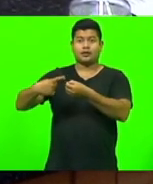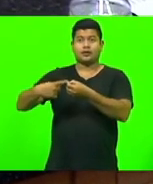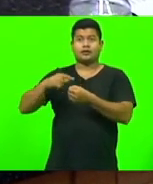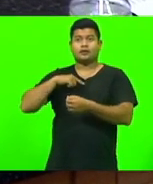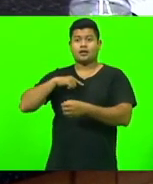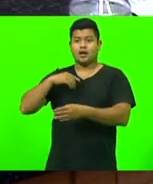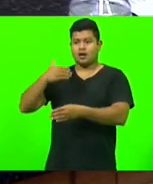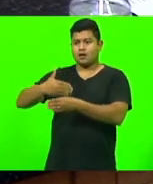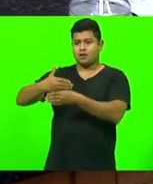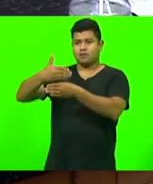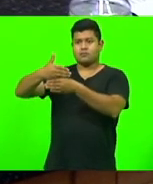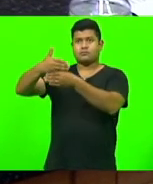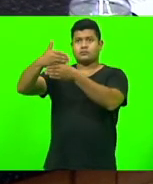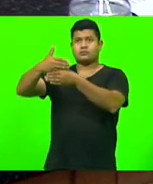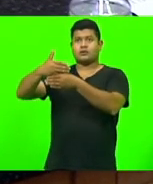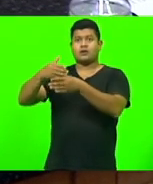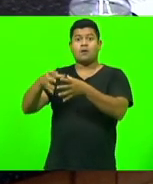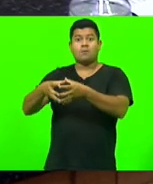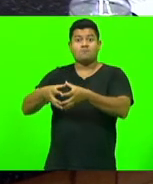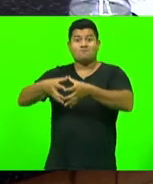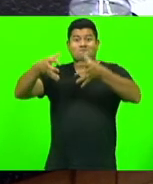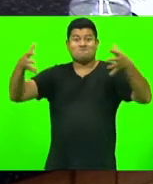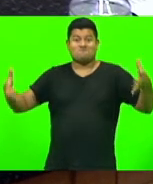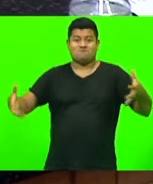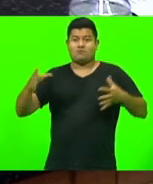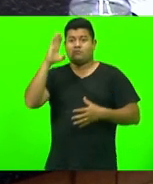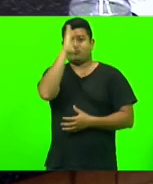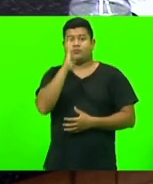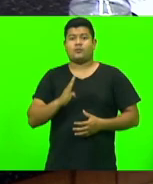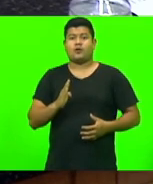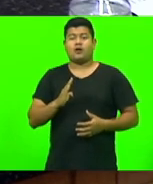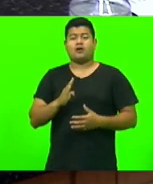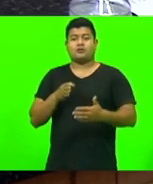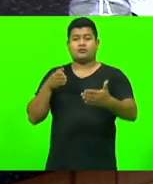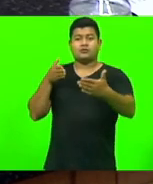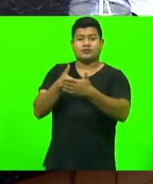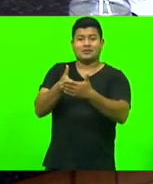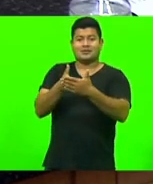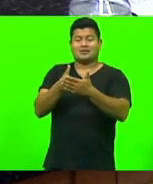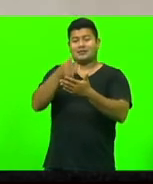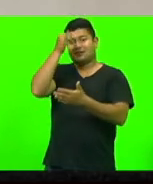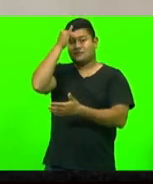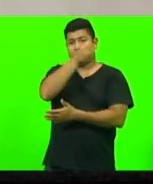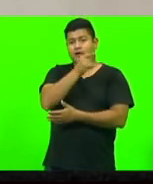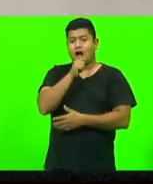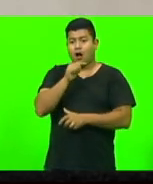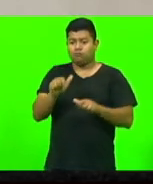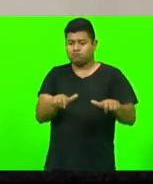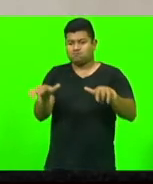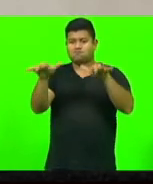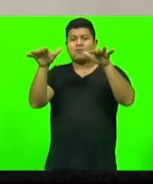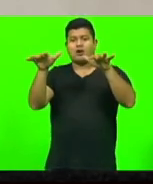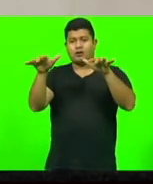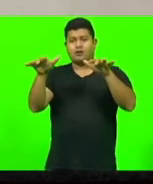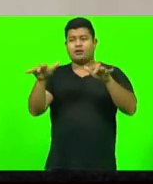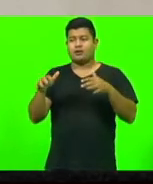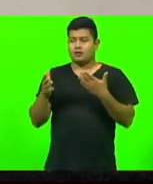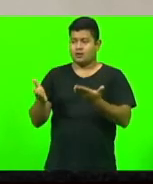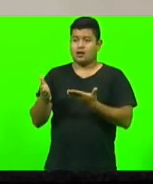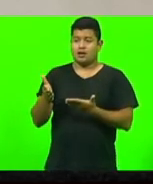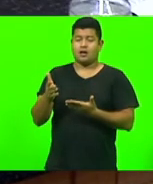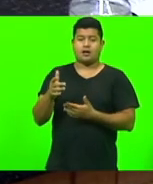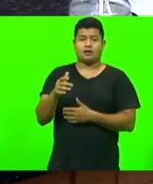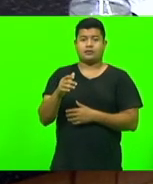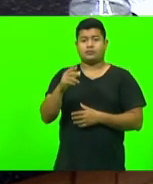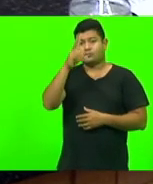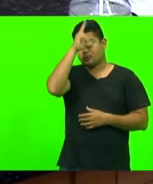barragem, é a maior do Brasil de contenção de cheias. O nosso vale, o prefeito e deputado